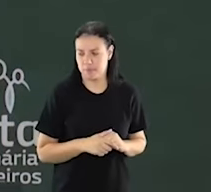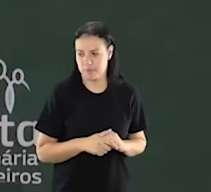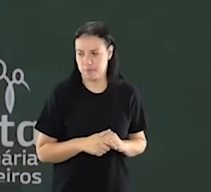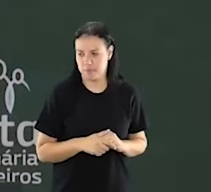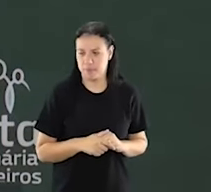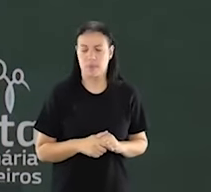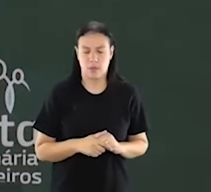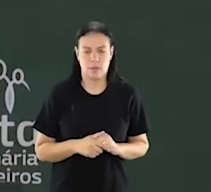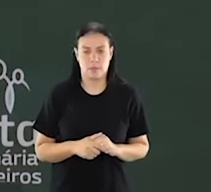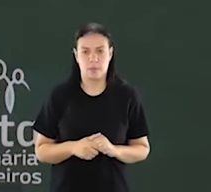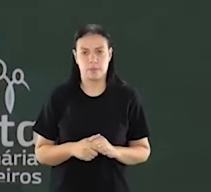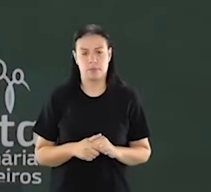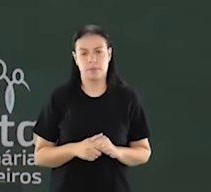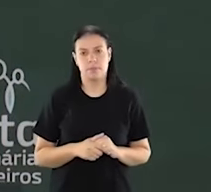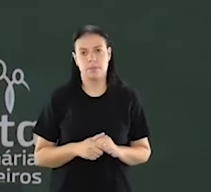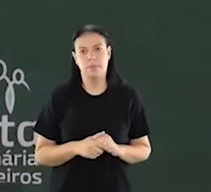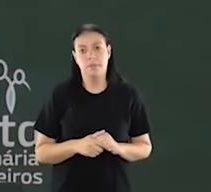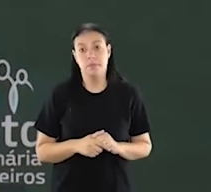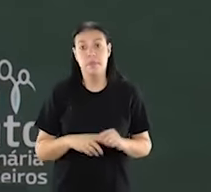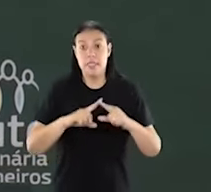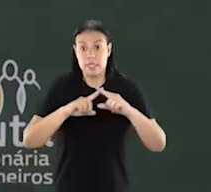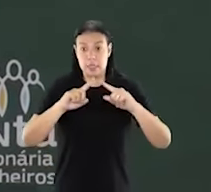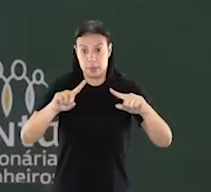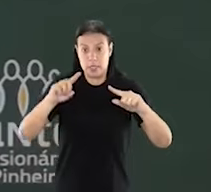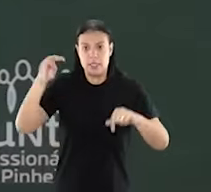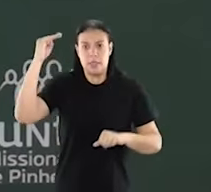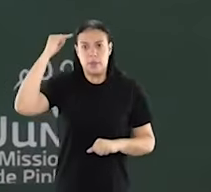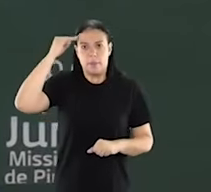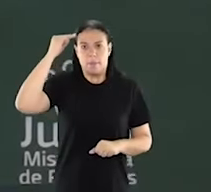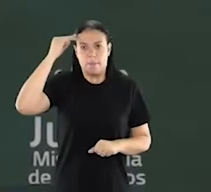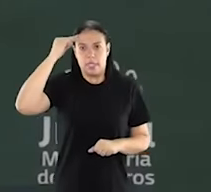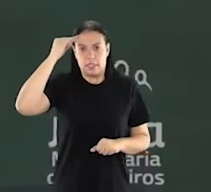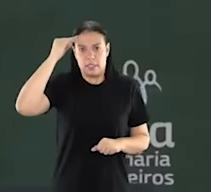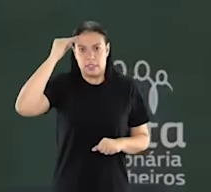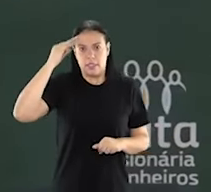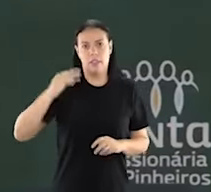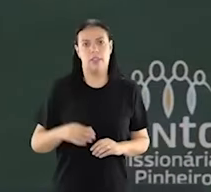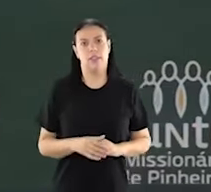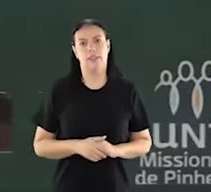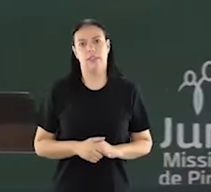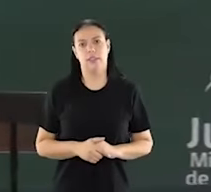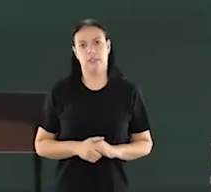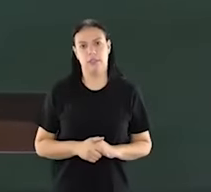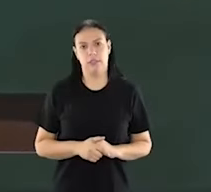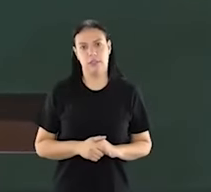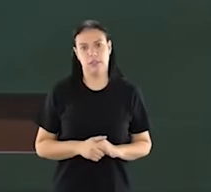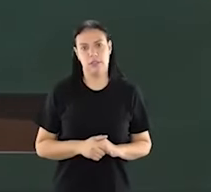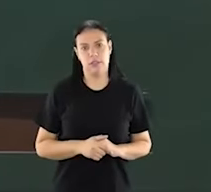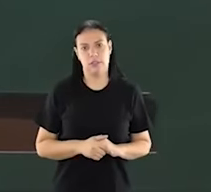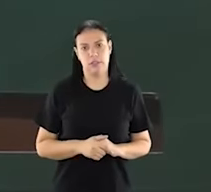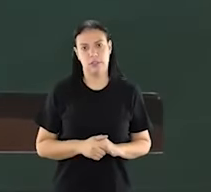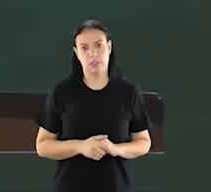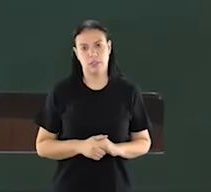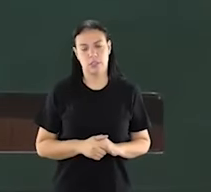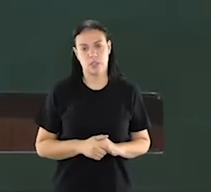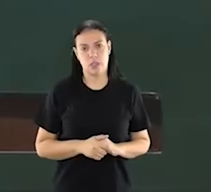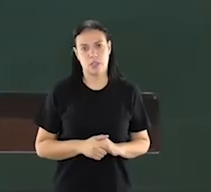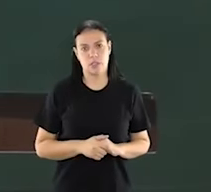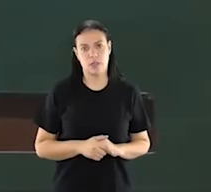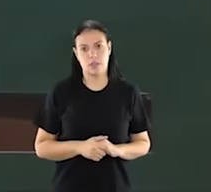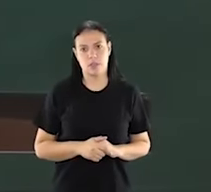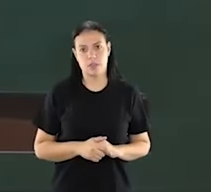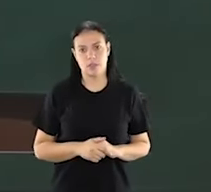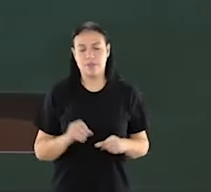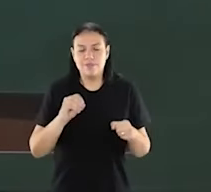Mas Maria, está fazendo algo aqui que me impressiona e eu gostaria